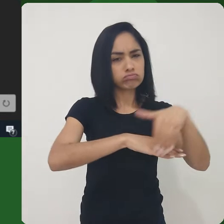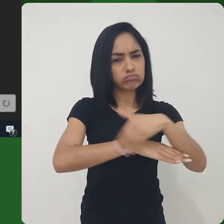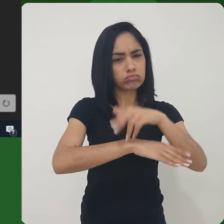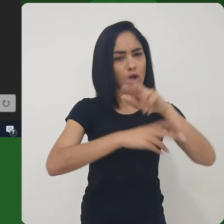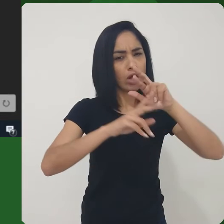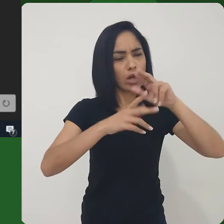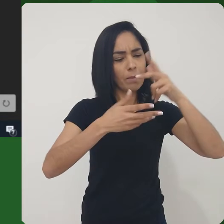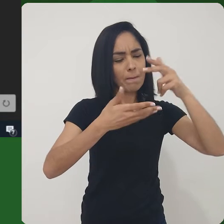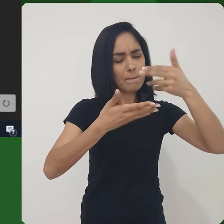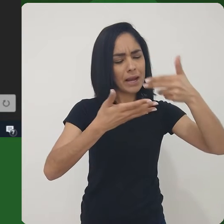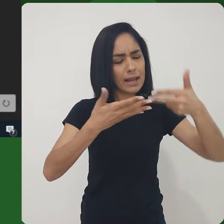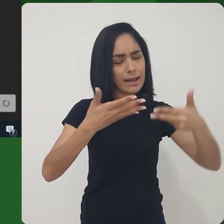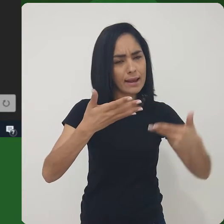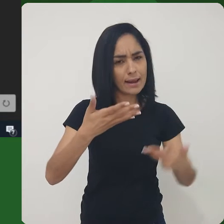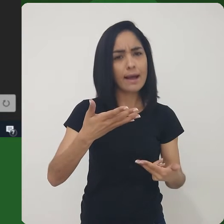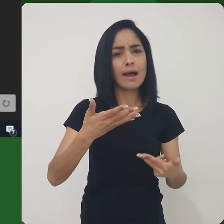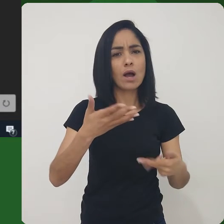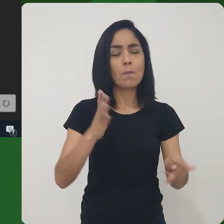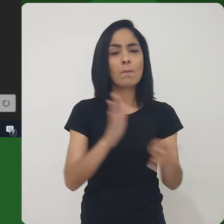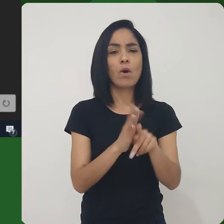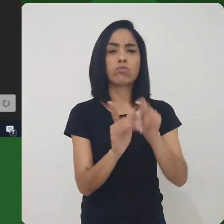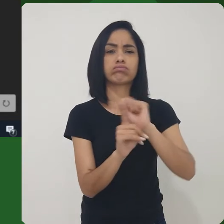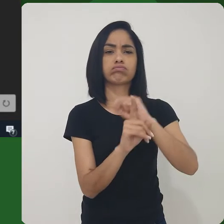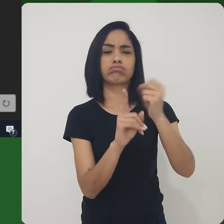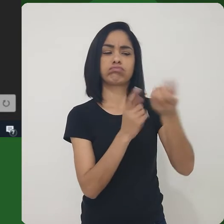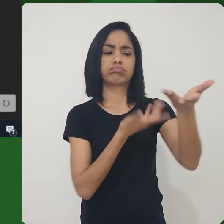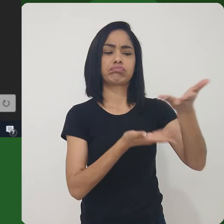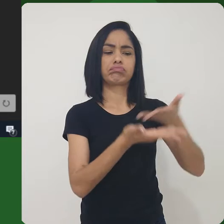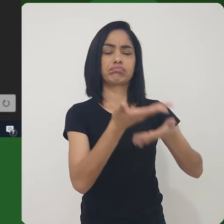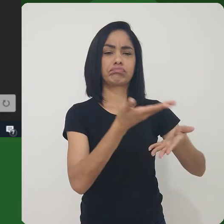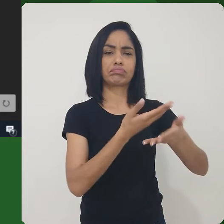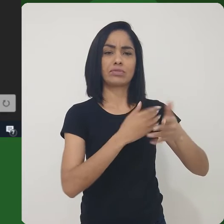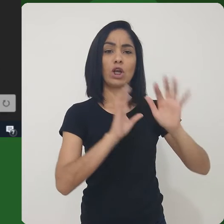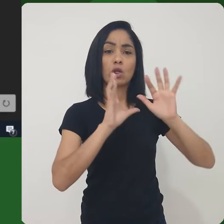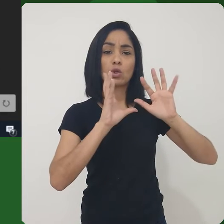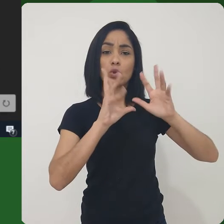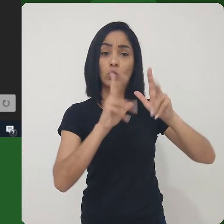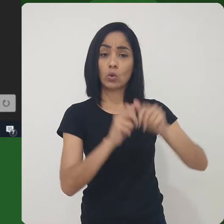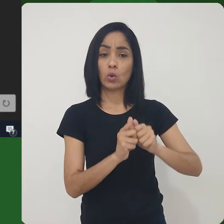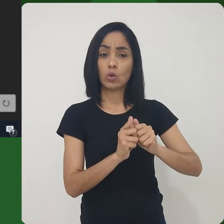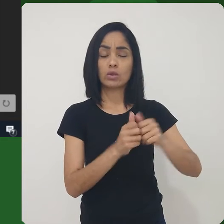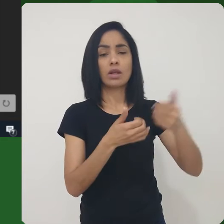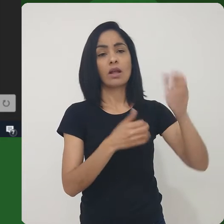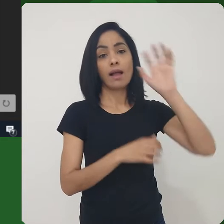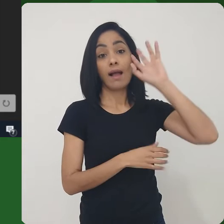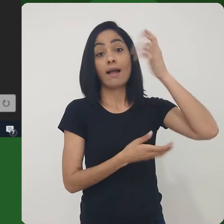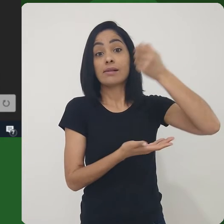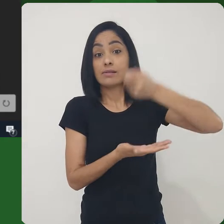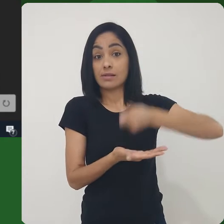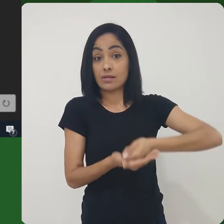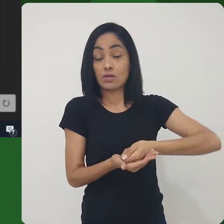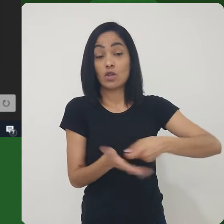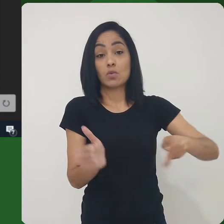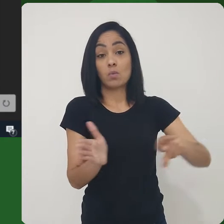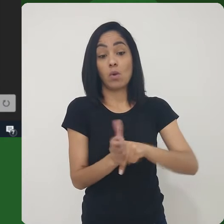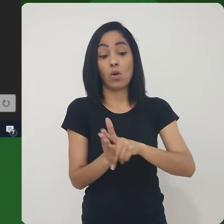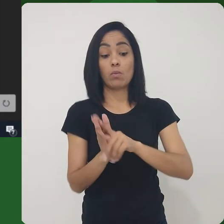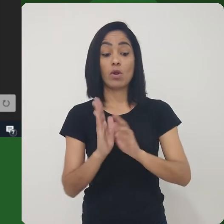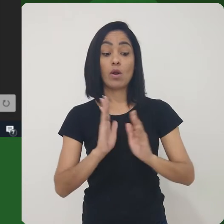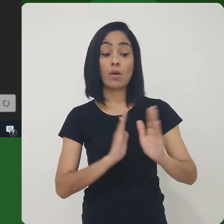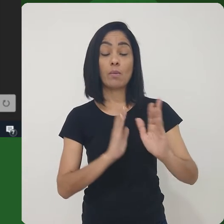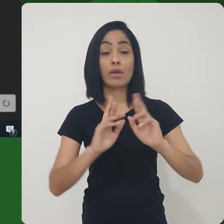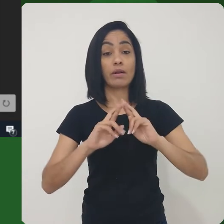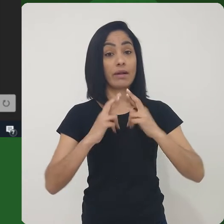Duque, uma vez que a medida atendia aos interesses da sociedade. Então, foi todas essas decisões que foram